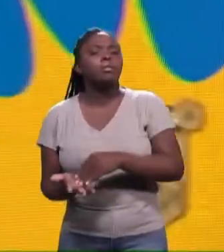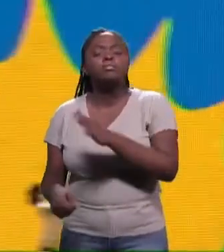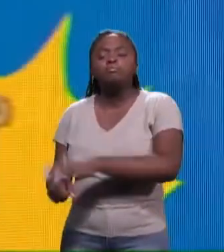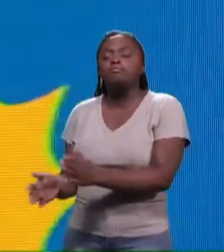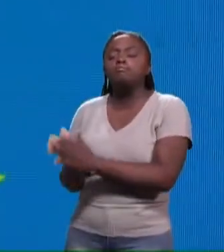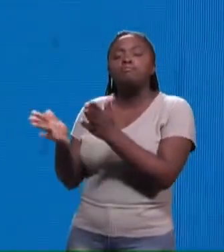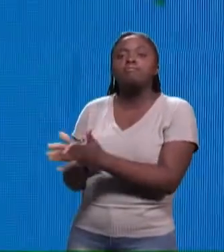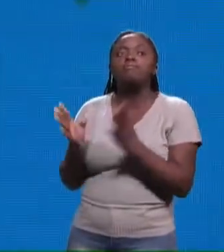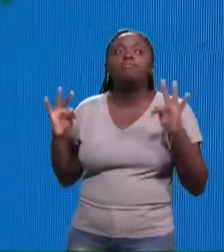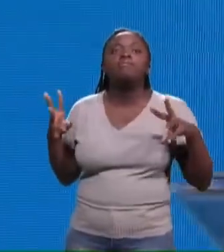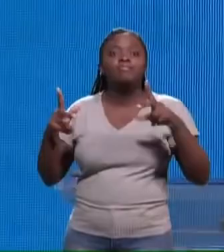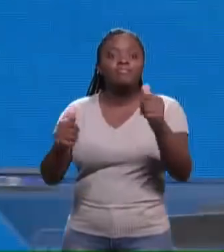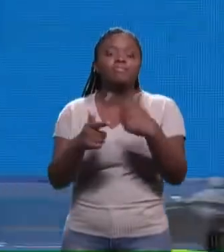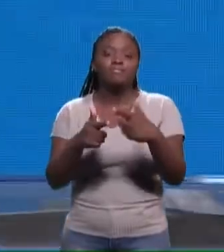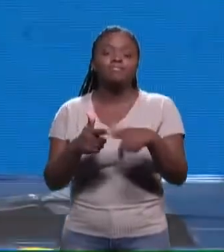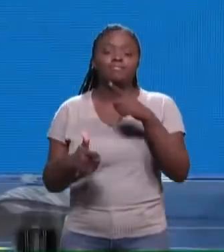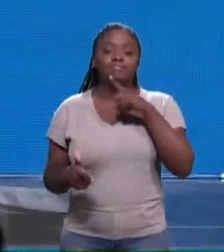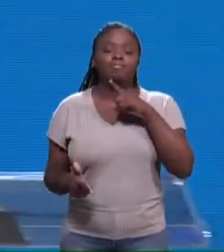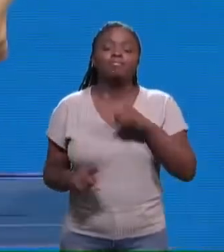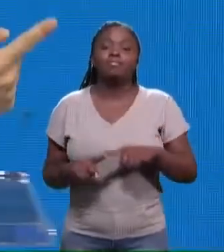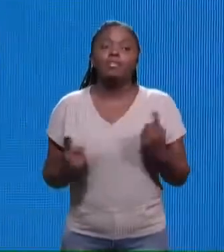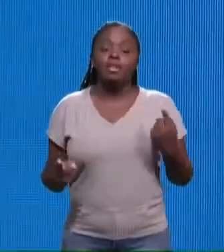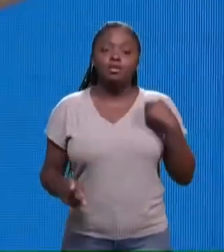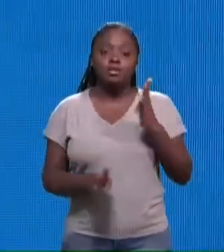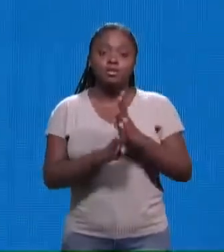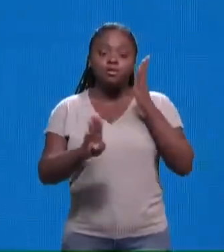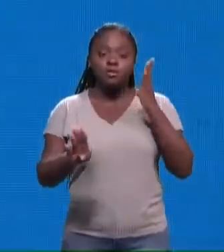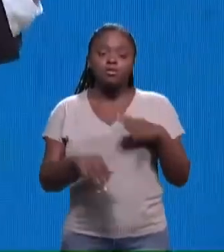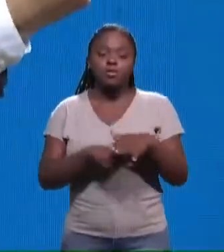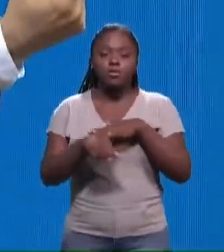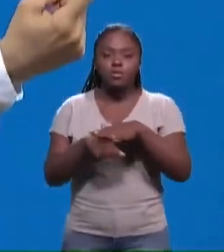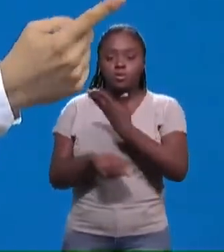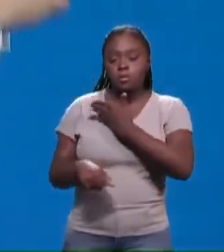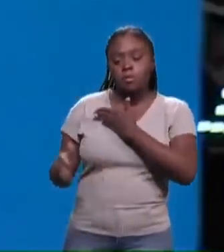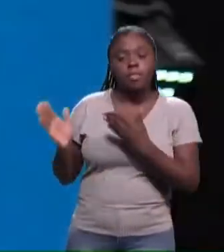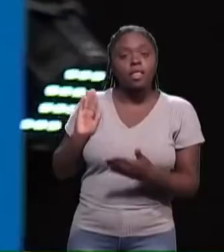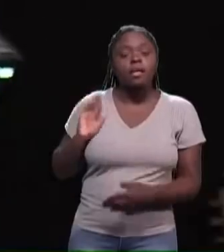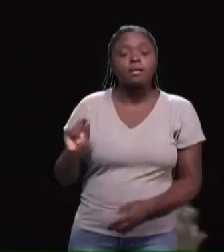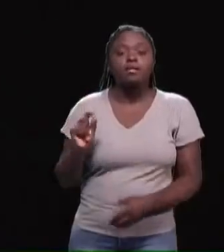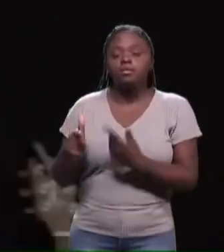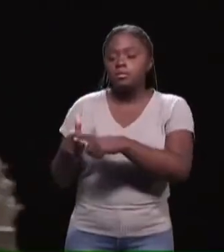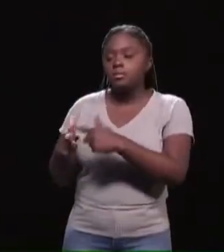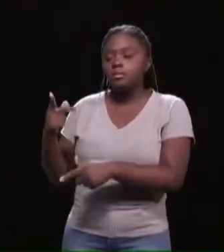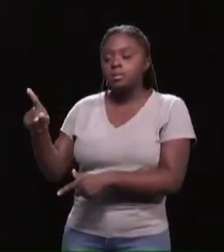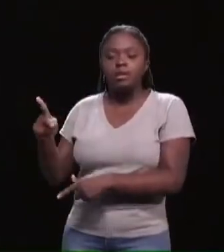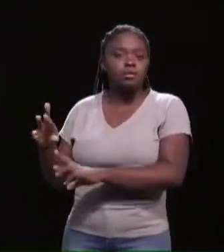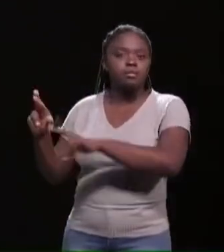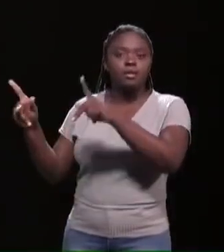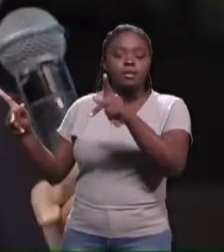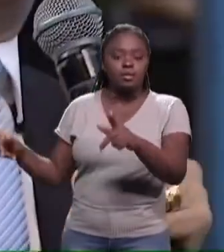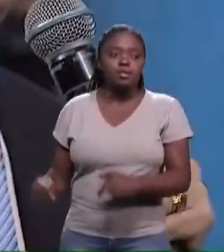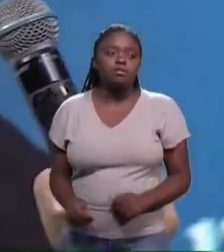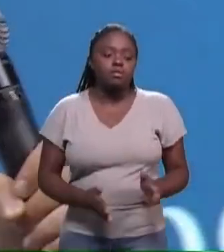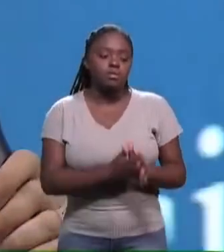todo mundo tem problema. Só que eu descobri, conversando com meus amigos ricos, é que os problemas deles são de outro nível. O